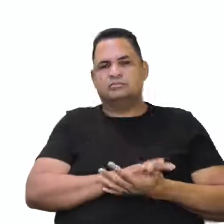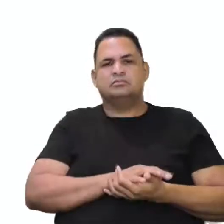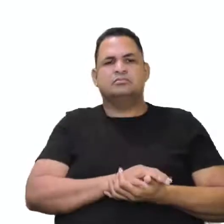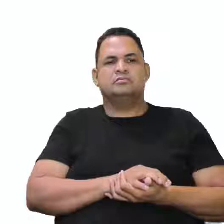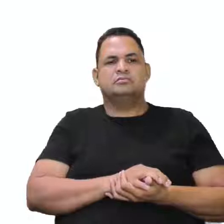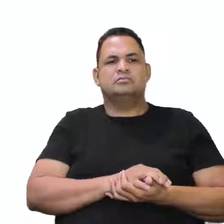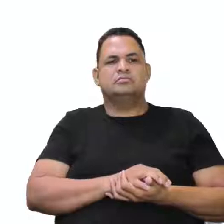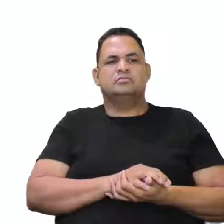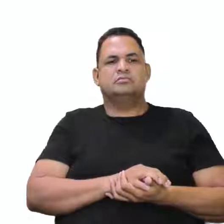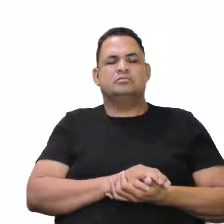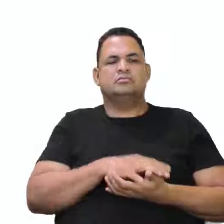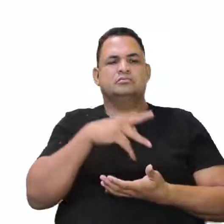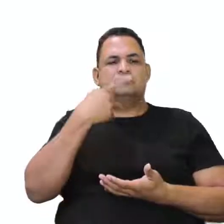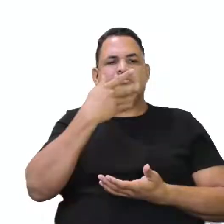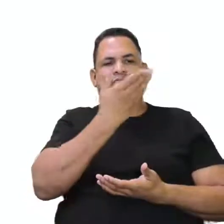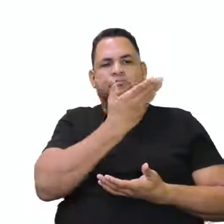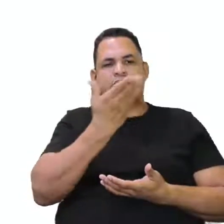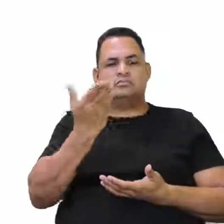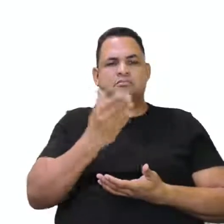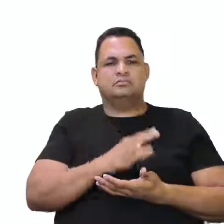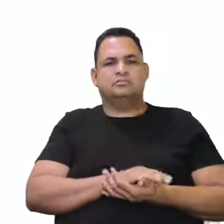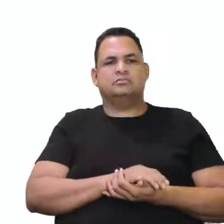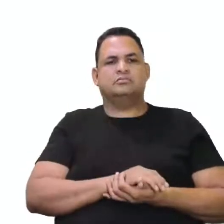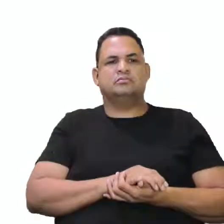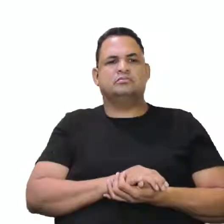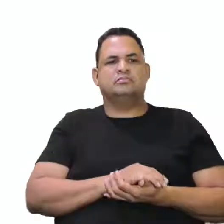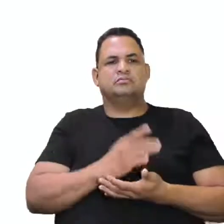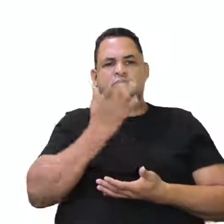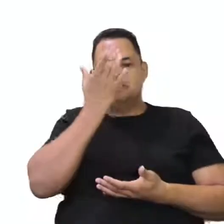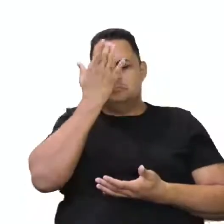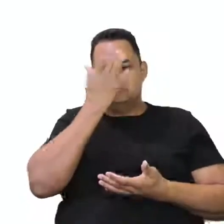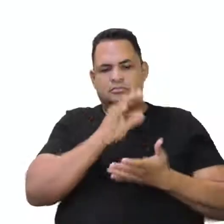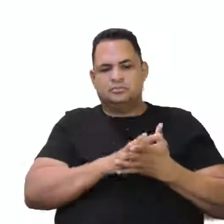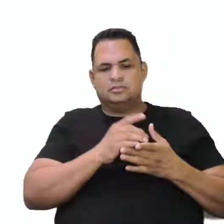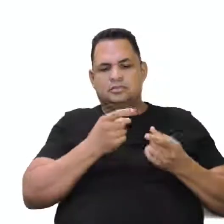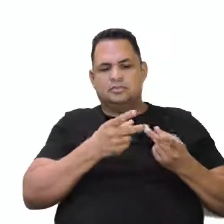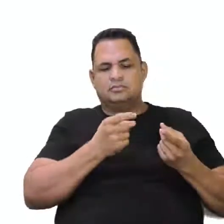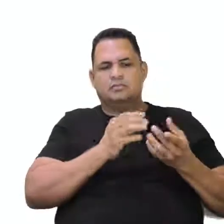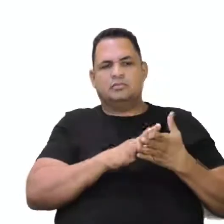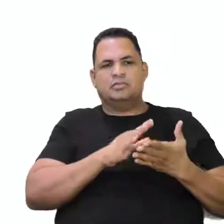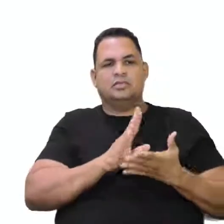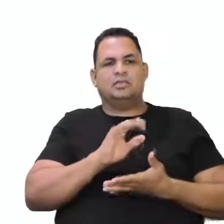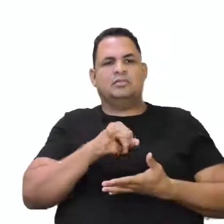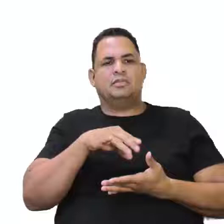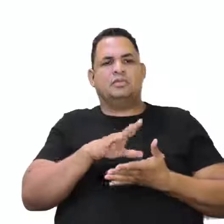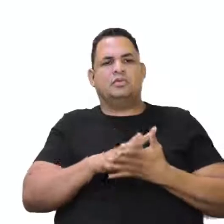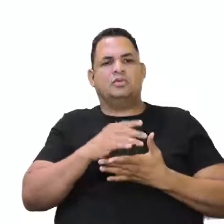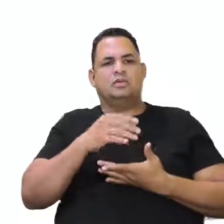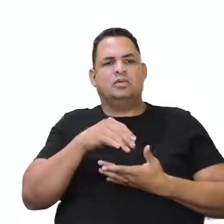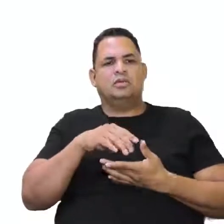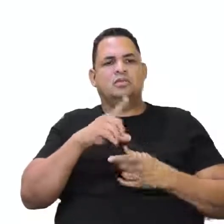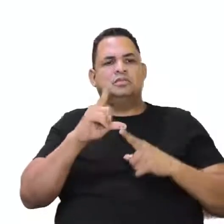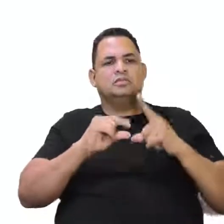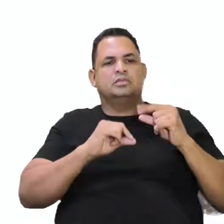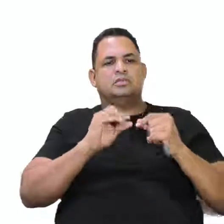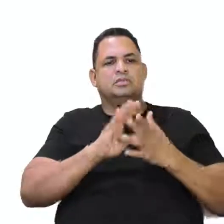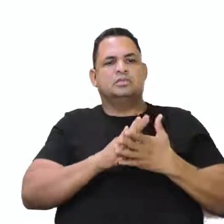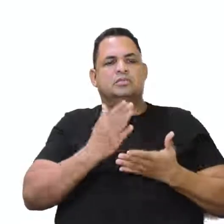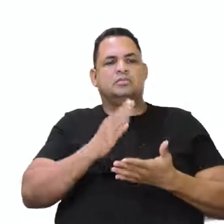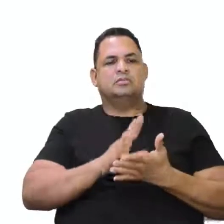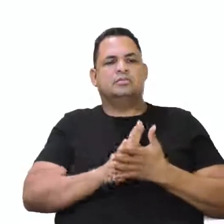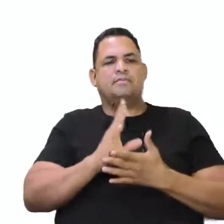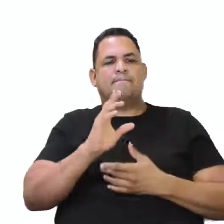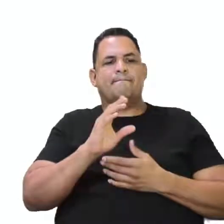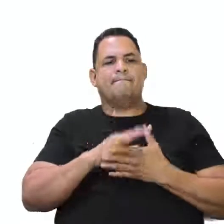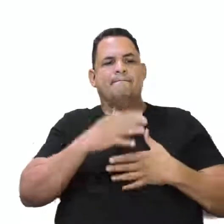vai mencionar aqui para vocês que são facilmente contrabandeadas. O mico-leão estrela, Calitrix jacus,